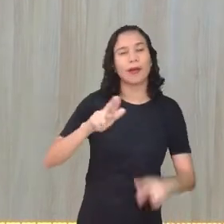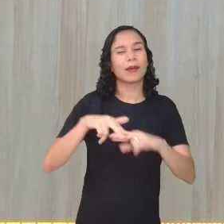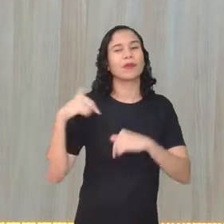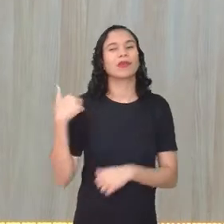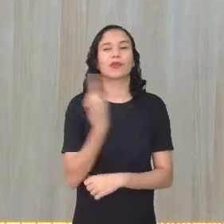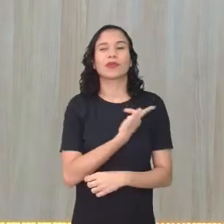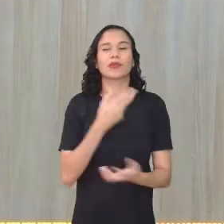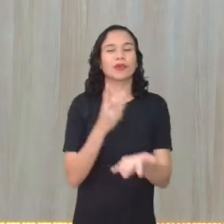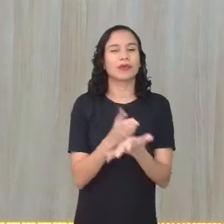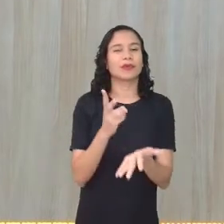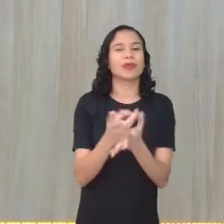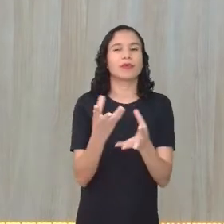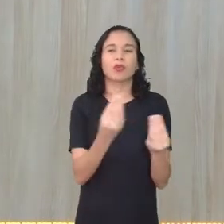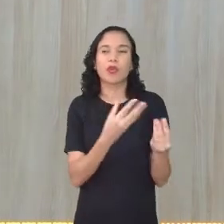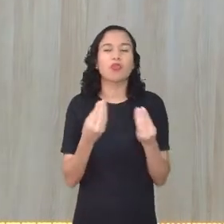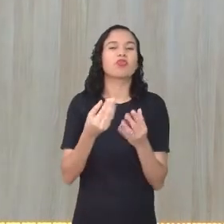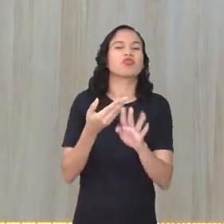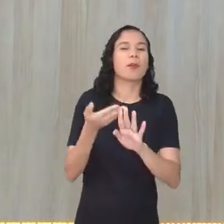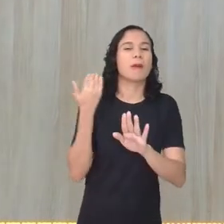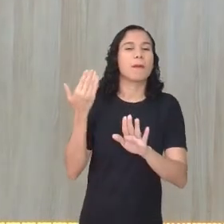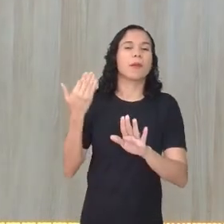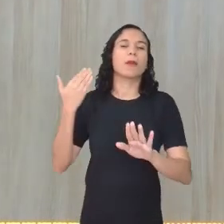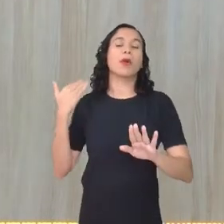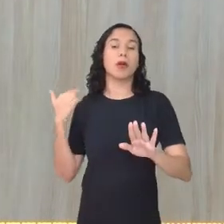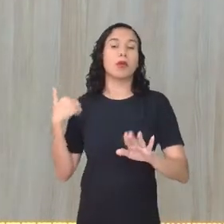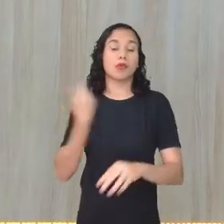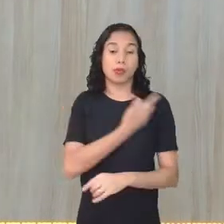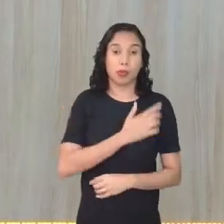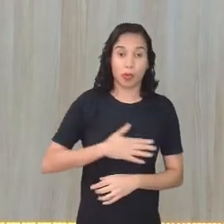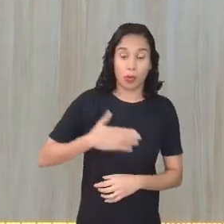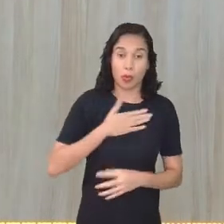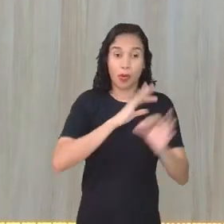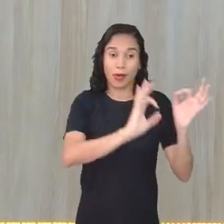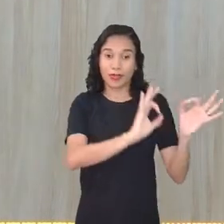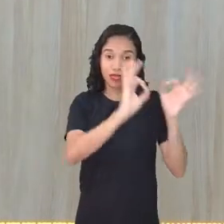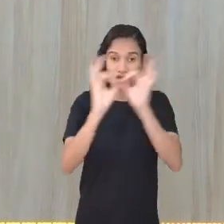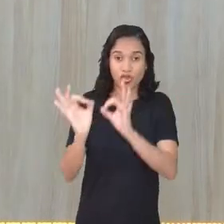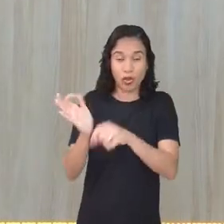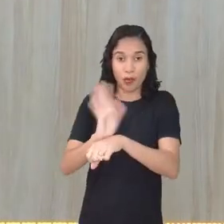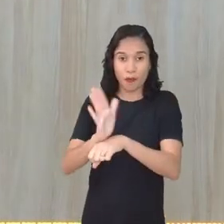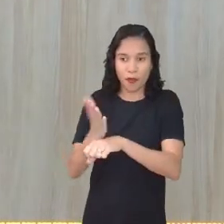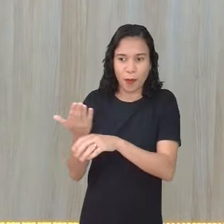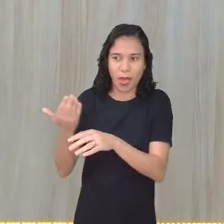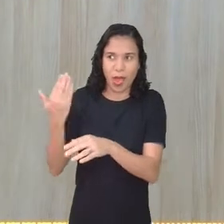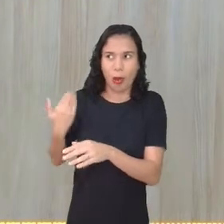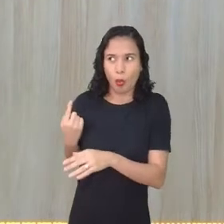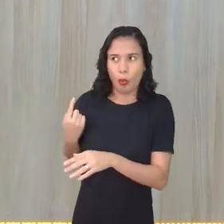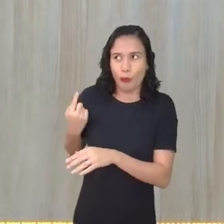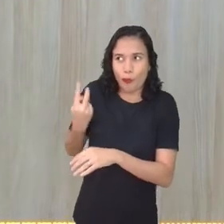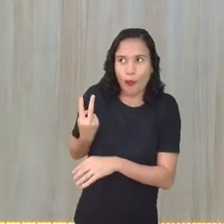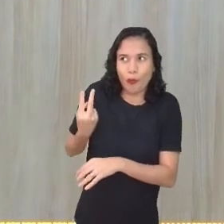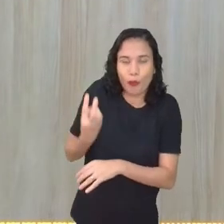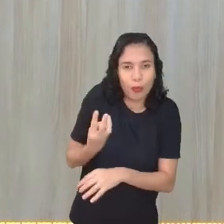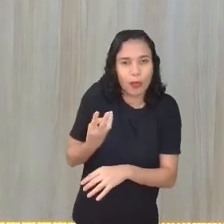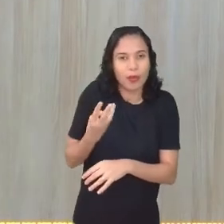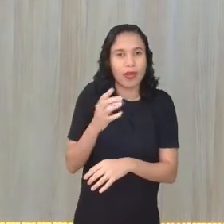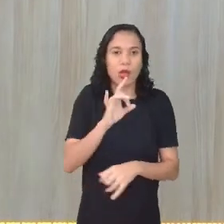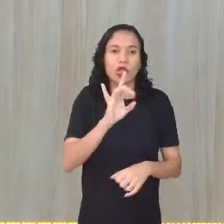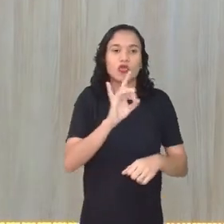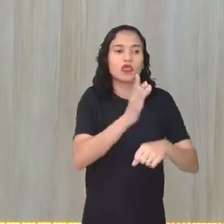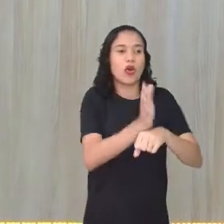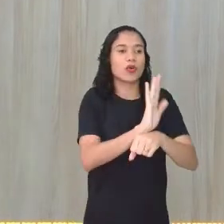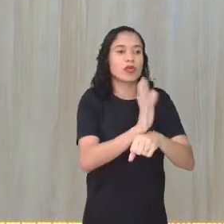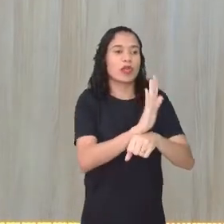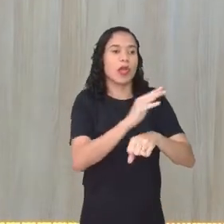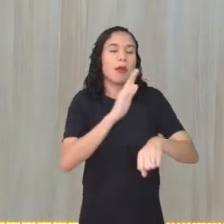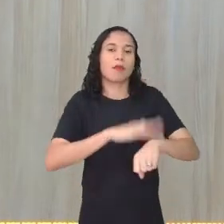faz um movimento muito lá atrás. Então, é por isso que a gente gosta de assistir os filmes anteriores. Não adianta ficar só com o cinema que é produzido